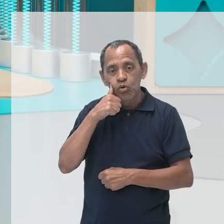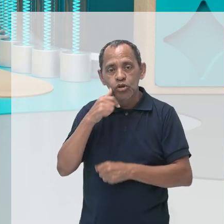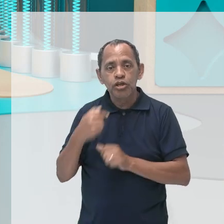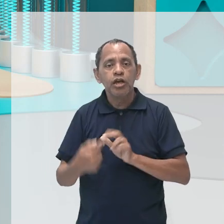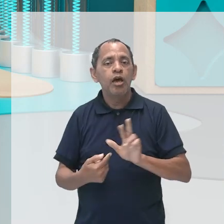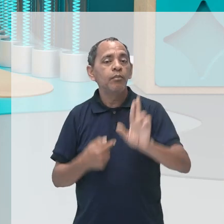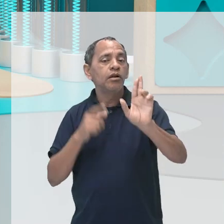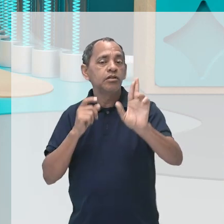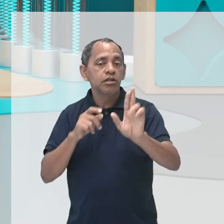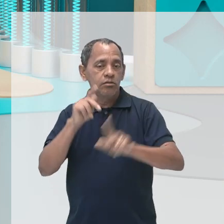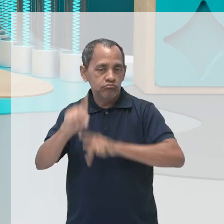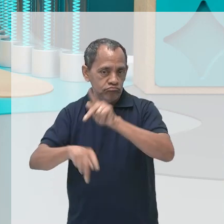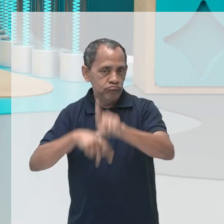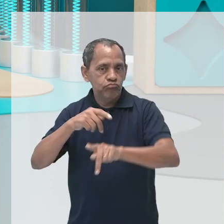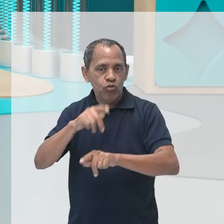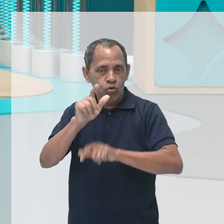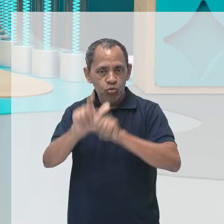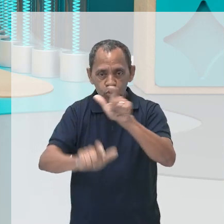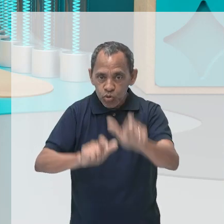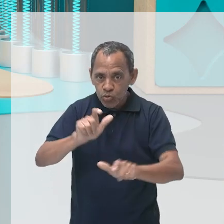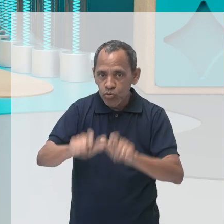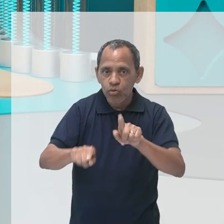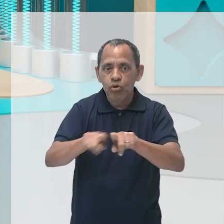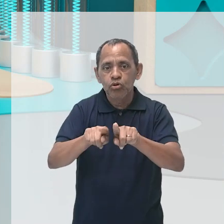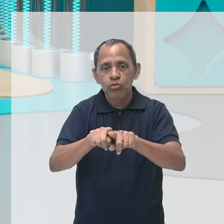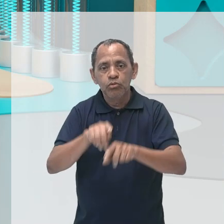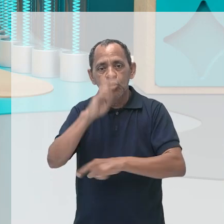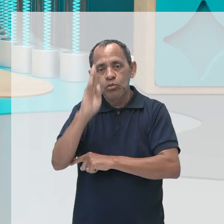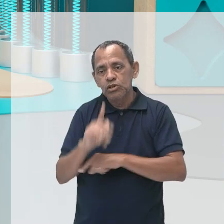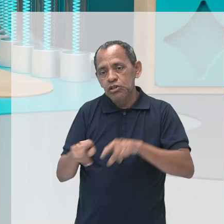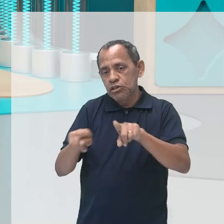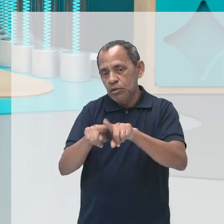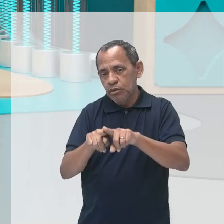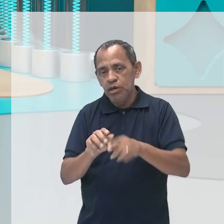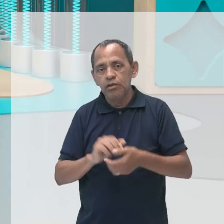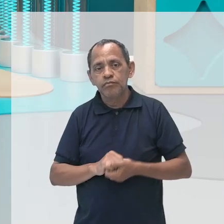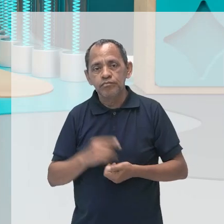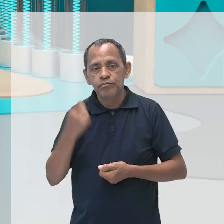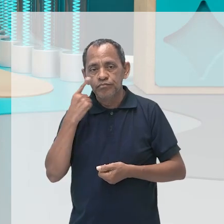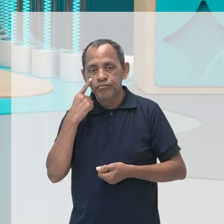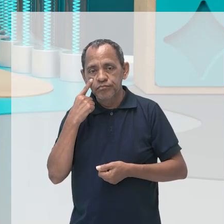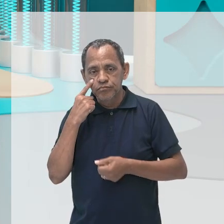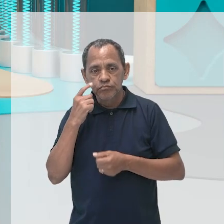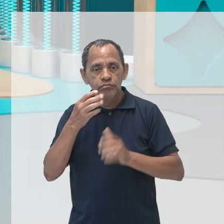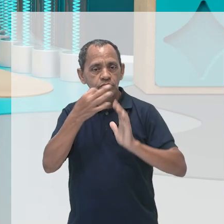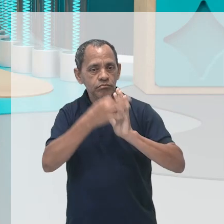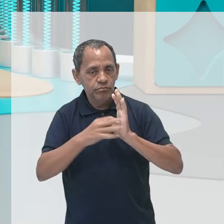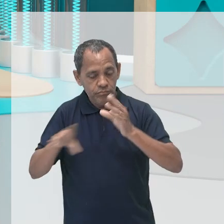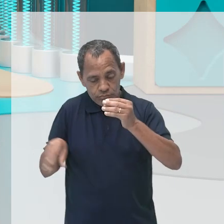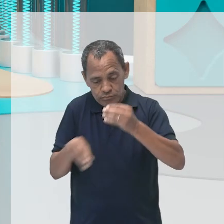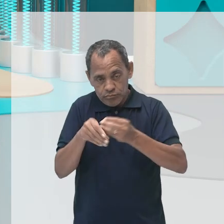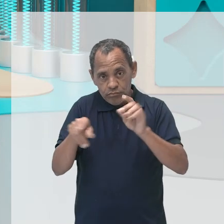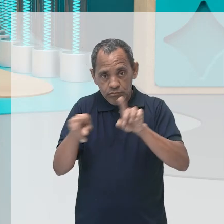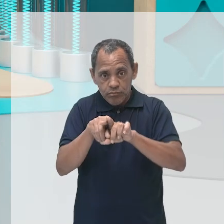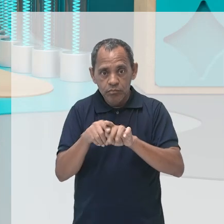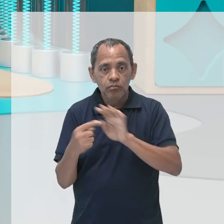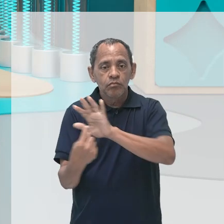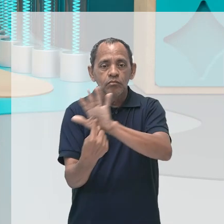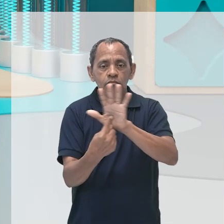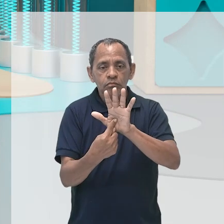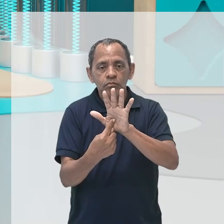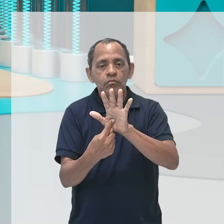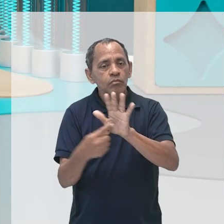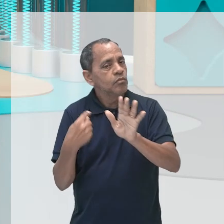que pode fazer parte desse programa. Como vimos aqui, esse texto ele é complementar, trazendo para a